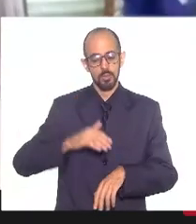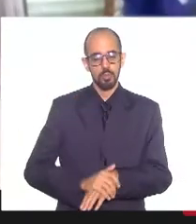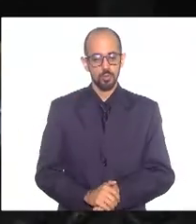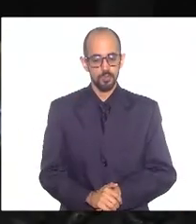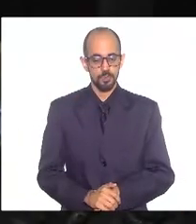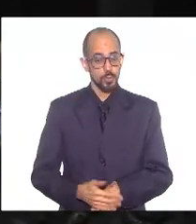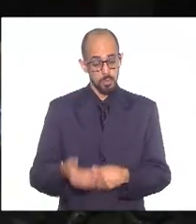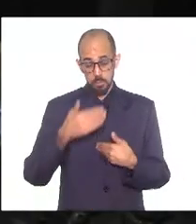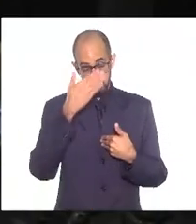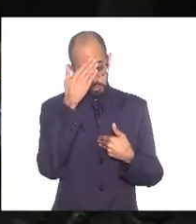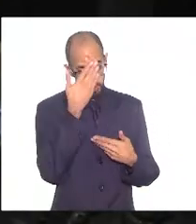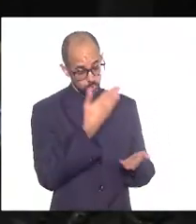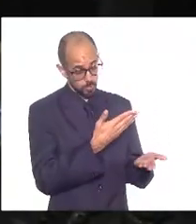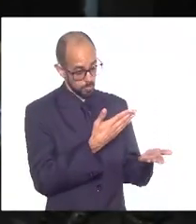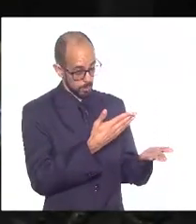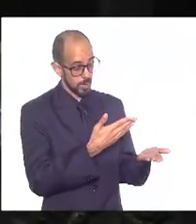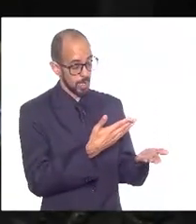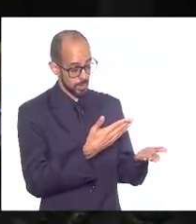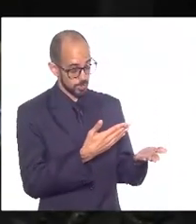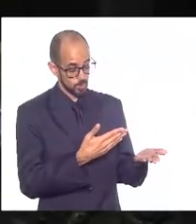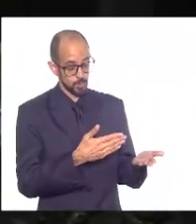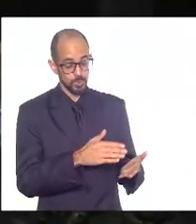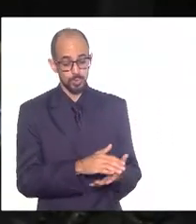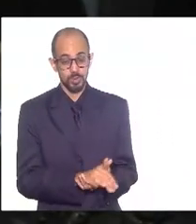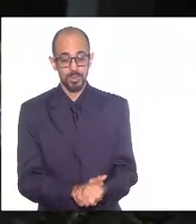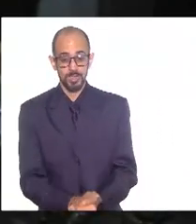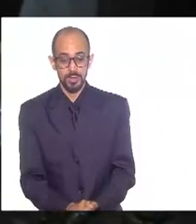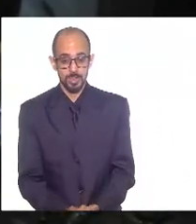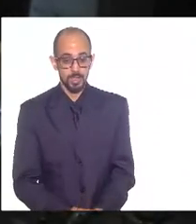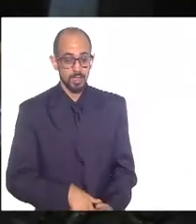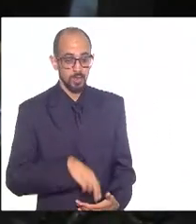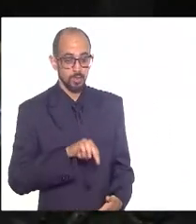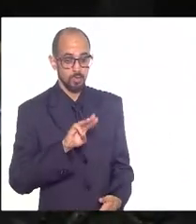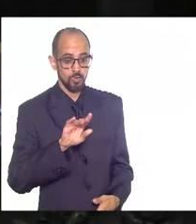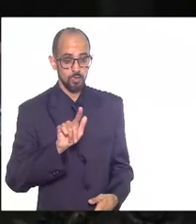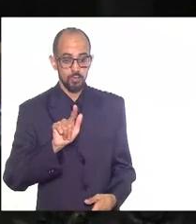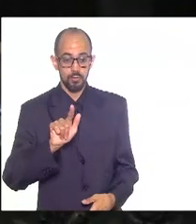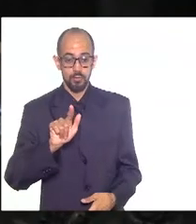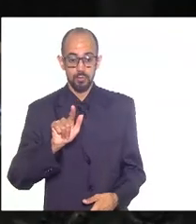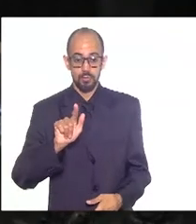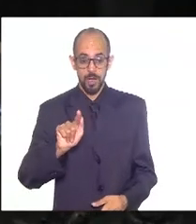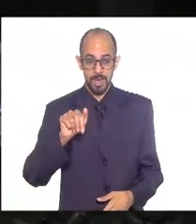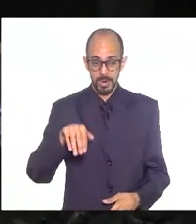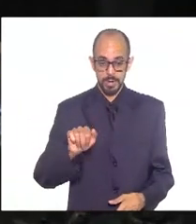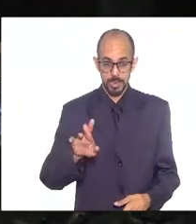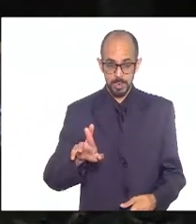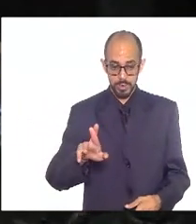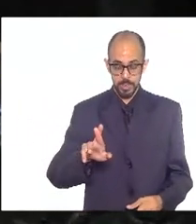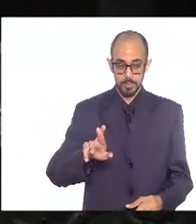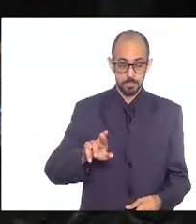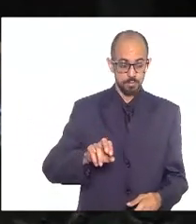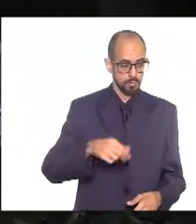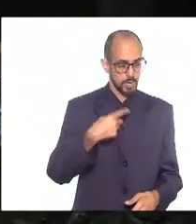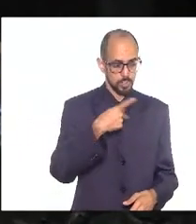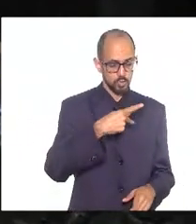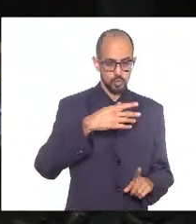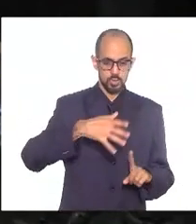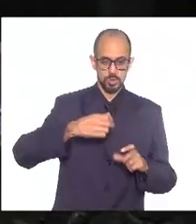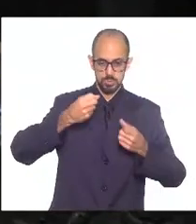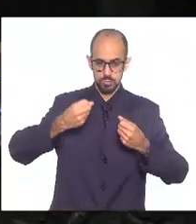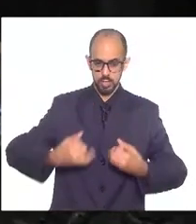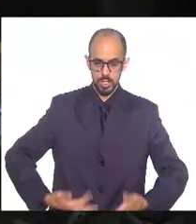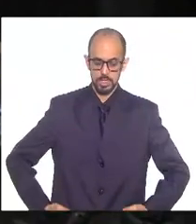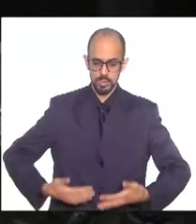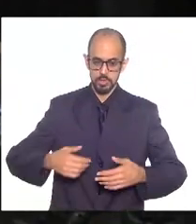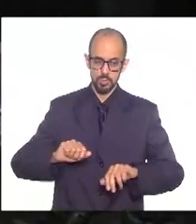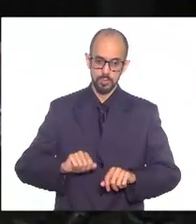Obrigado, deputado. Obrigado, Wagner Vitter, pela sua exposição.